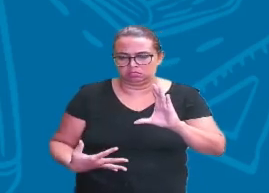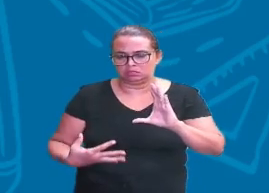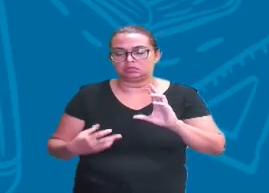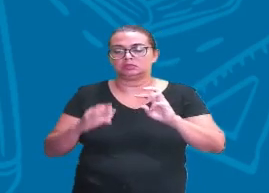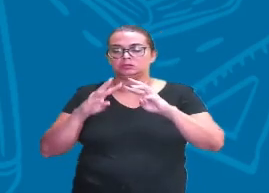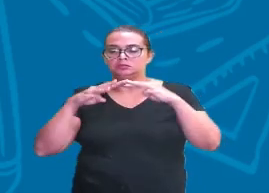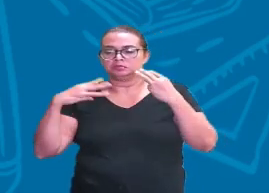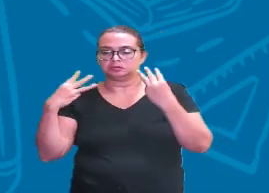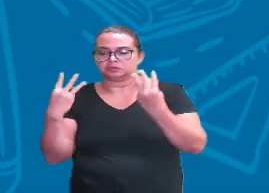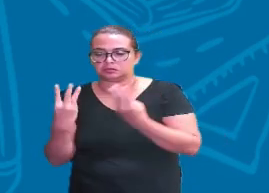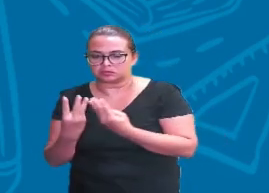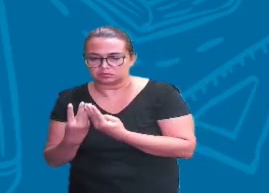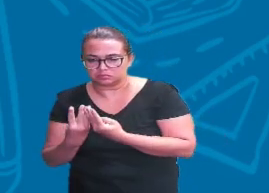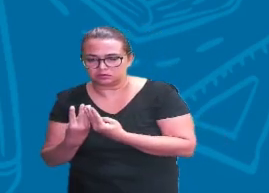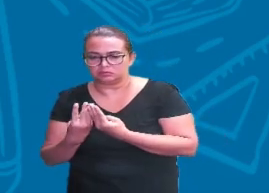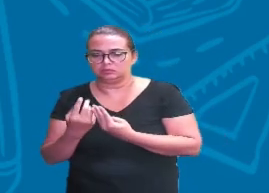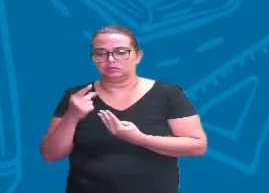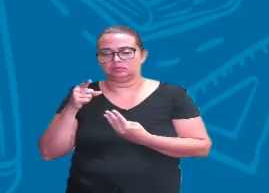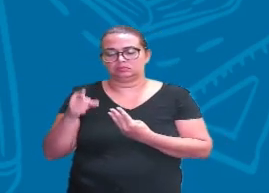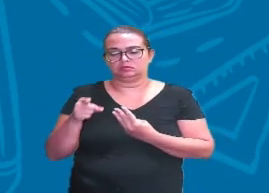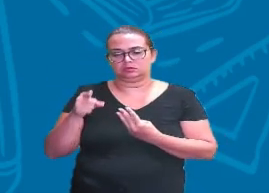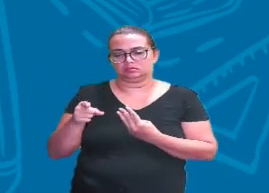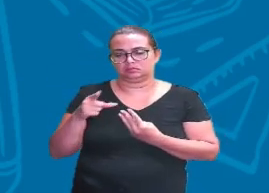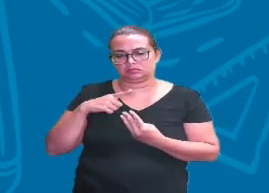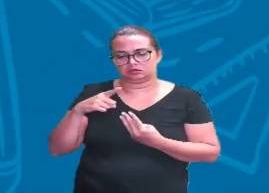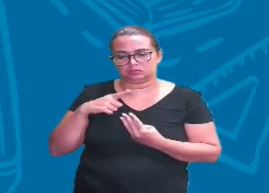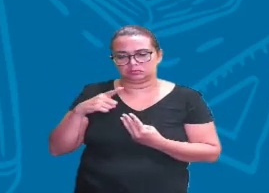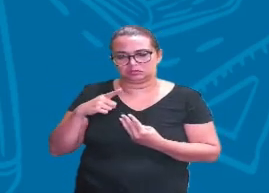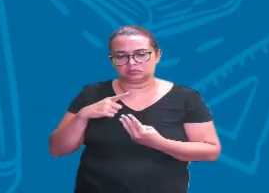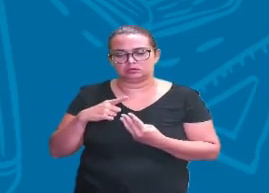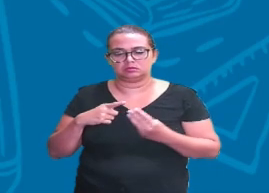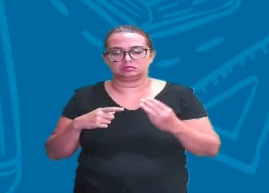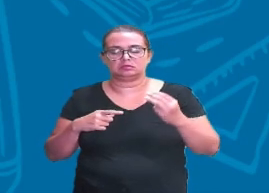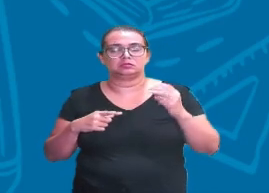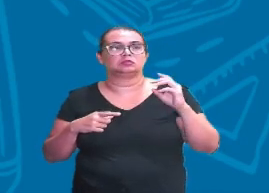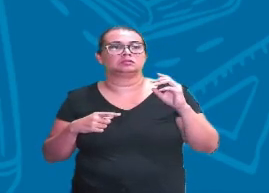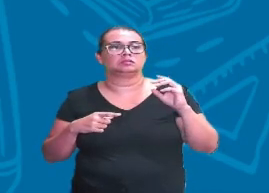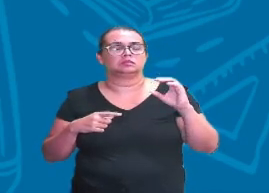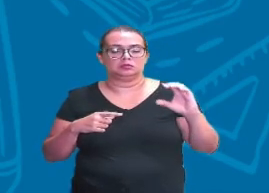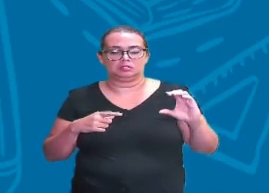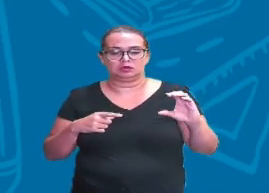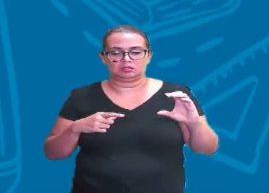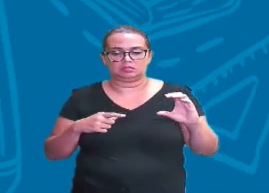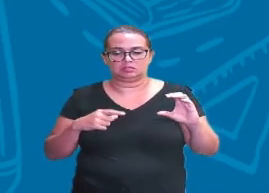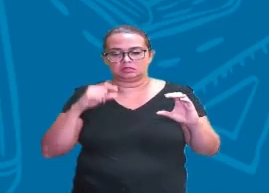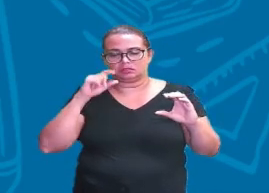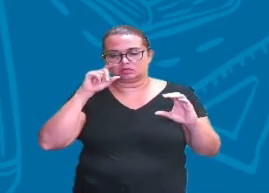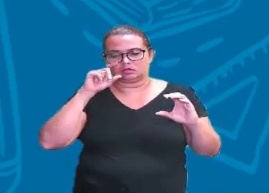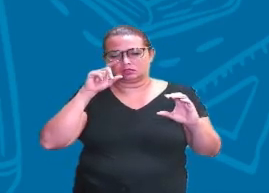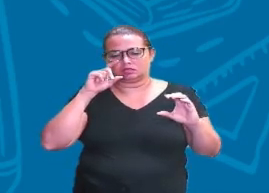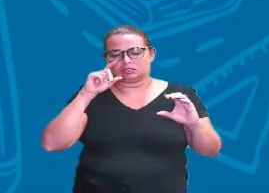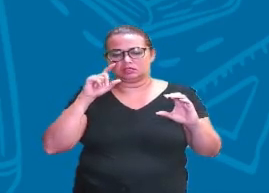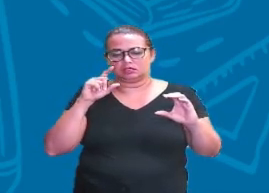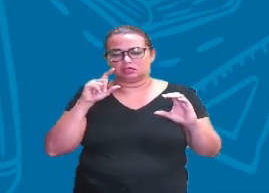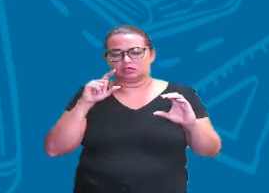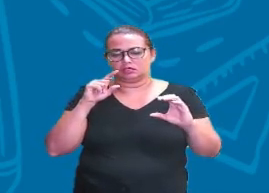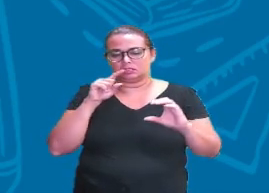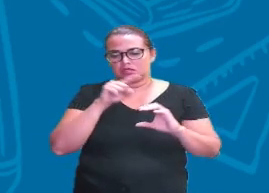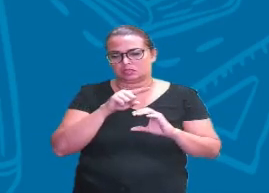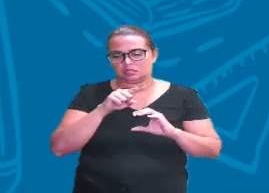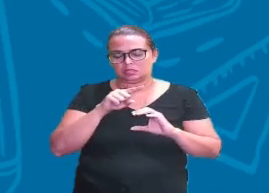matéria do corpo, tá? Letra C, aqui está bem, mas letra C, tá, gente?